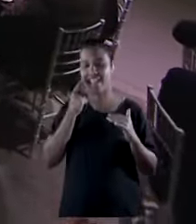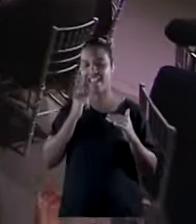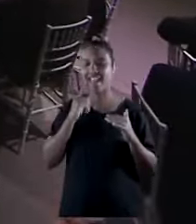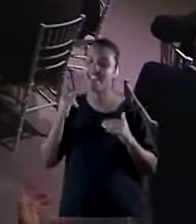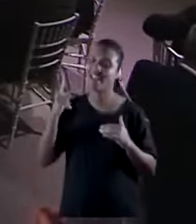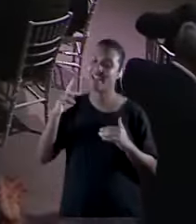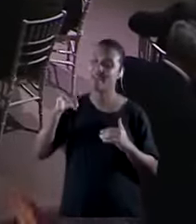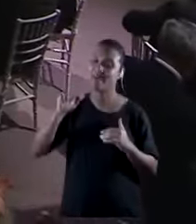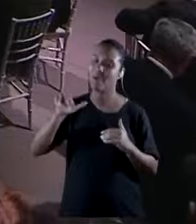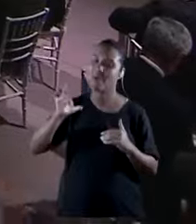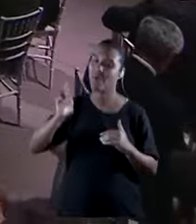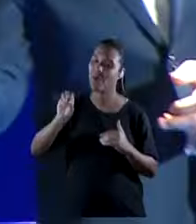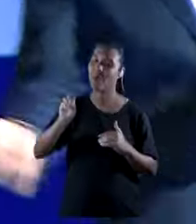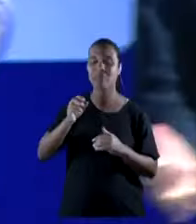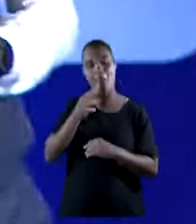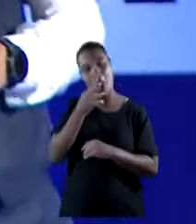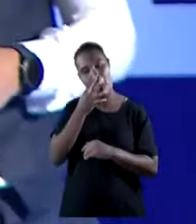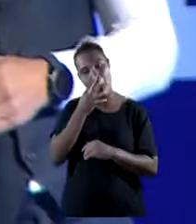hein?